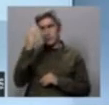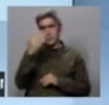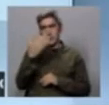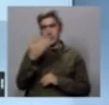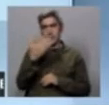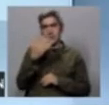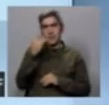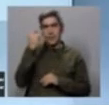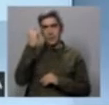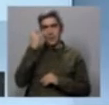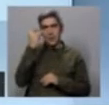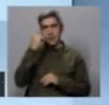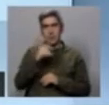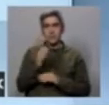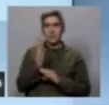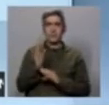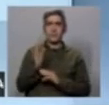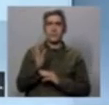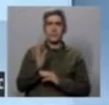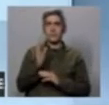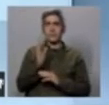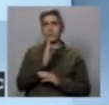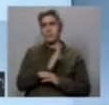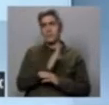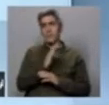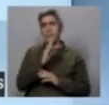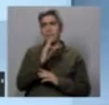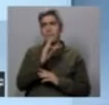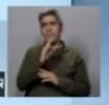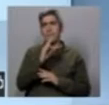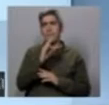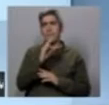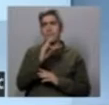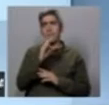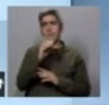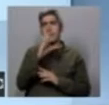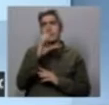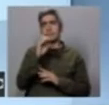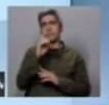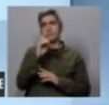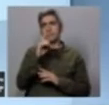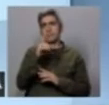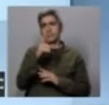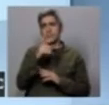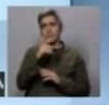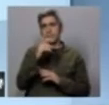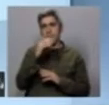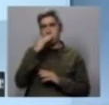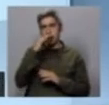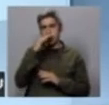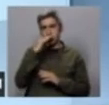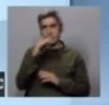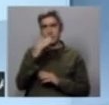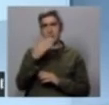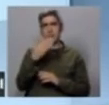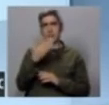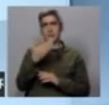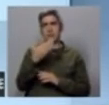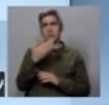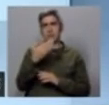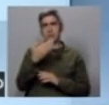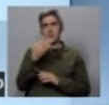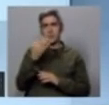graus para Bragança, mais para o litoral também temperaturas relativamente baixas, 16 graus de máxima para Viana do Castelo, 17 graus